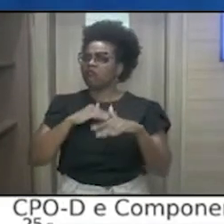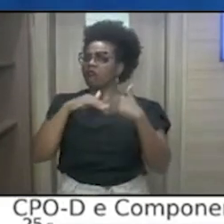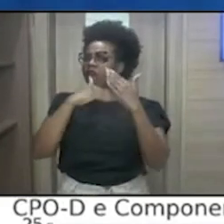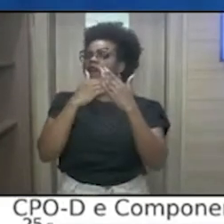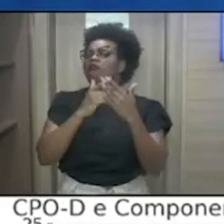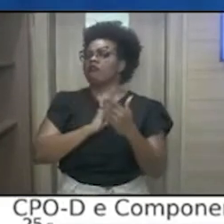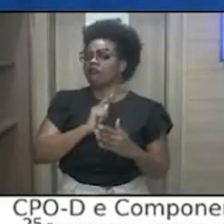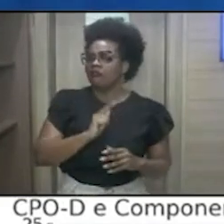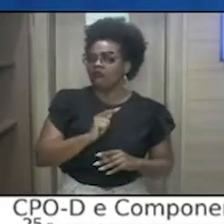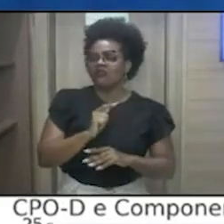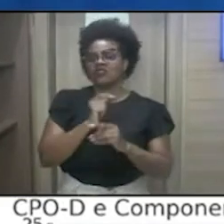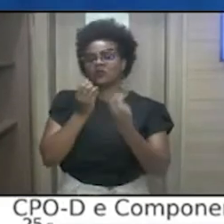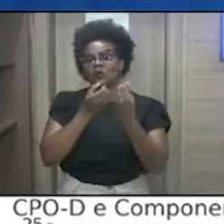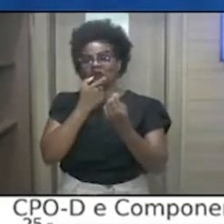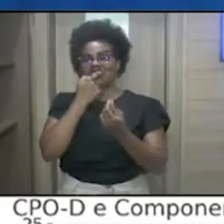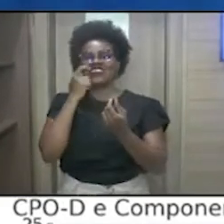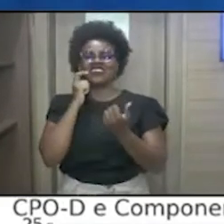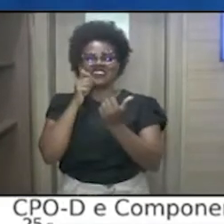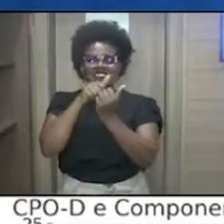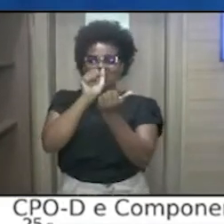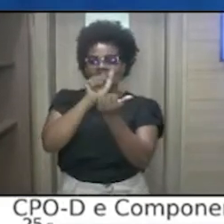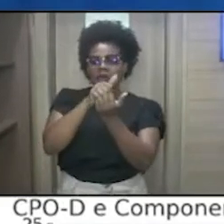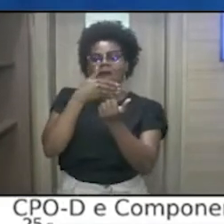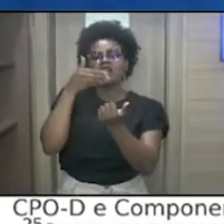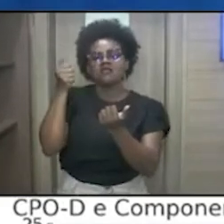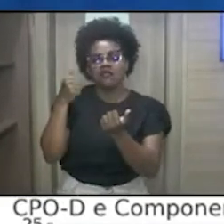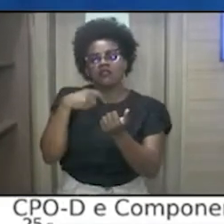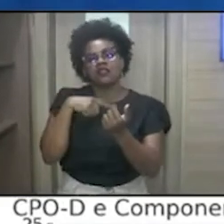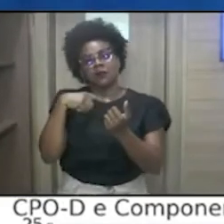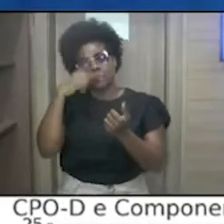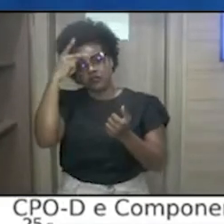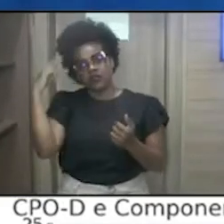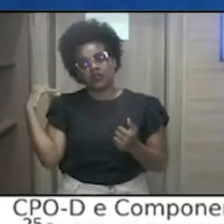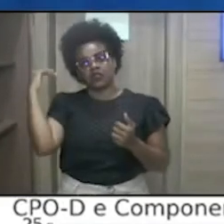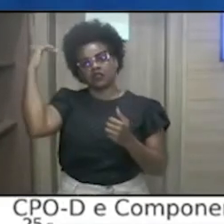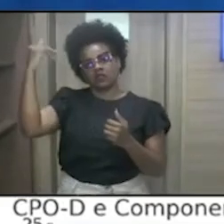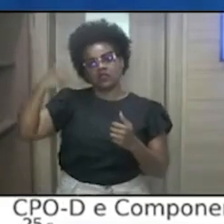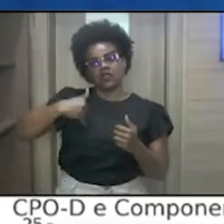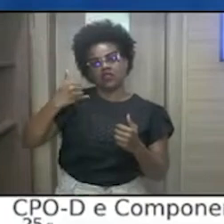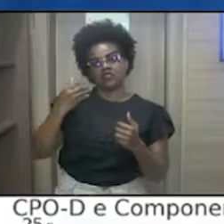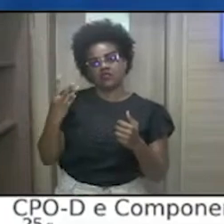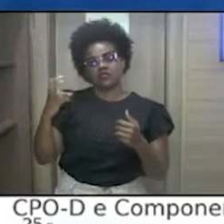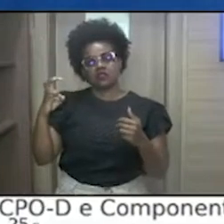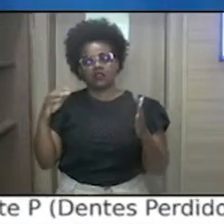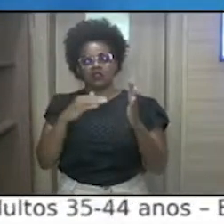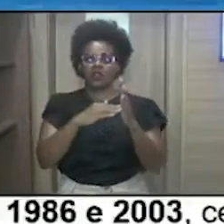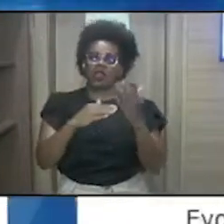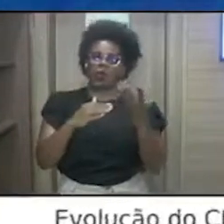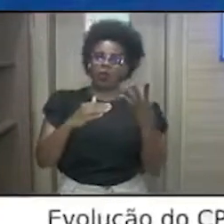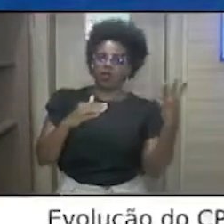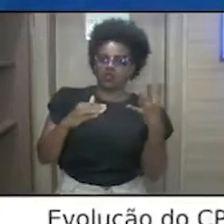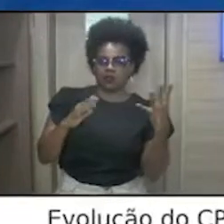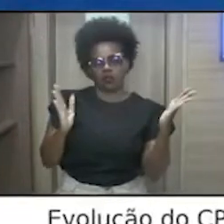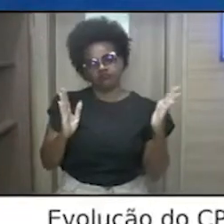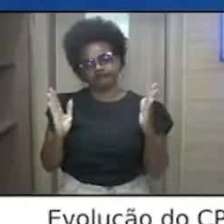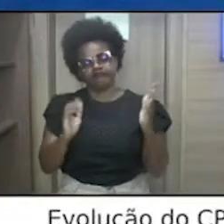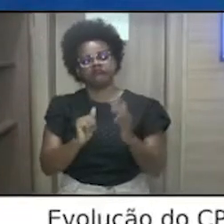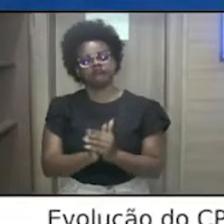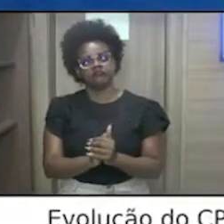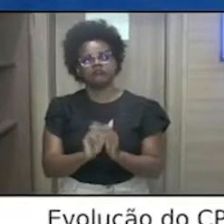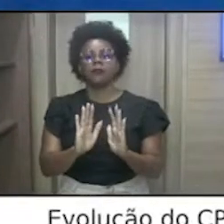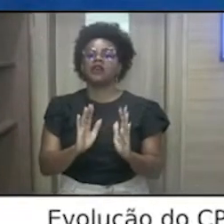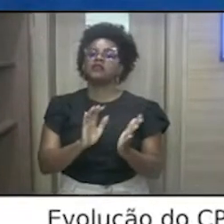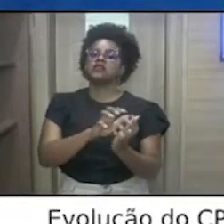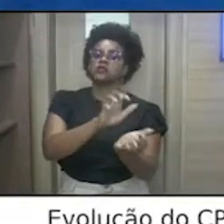maior dentamento desse grupo, mas isso entre adultos de 35 a 44, tá? Contudo, entre os